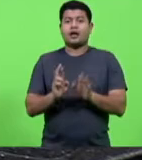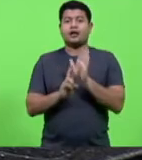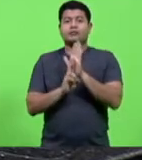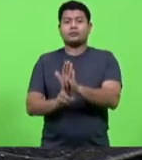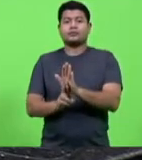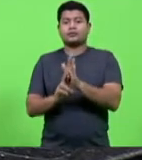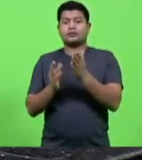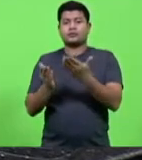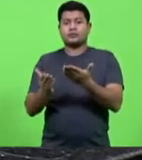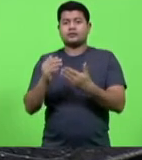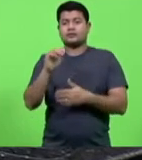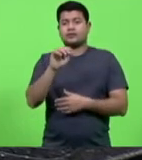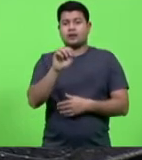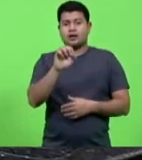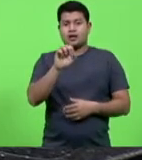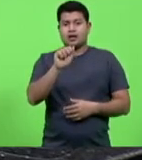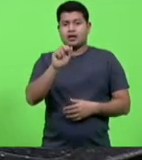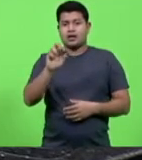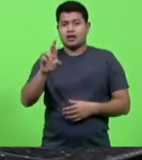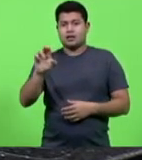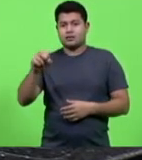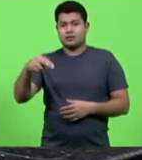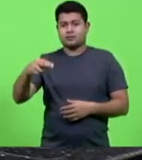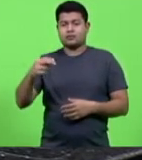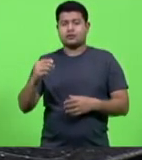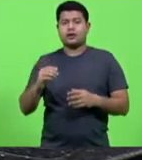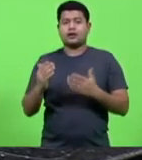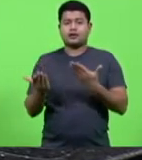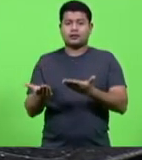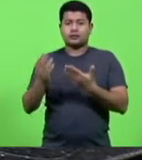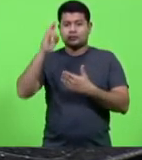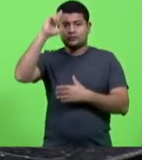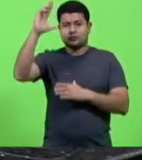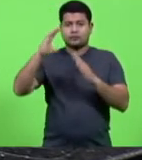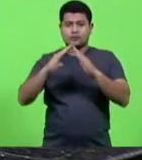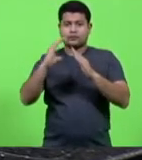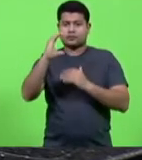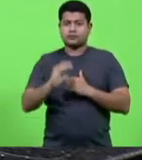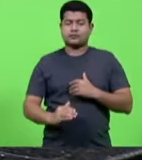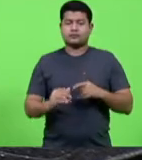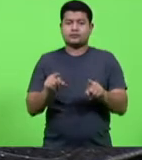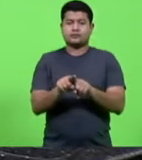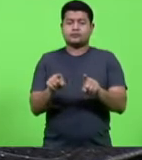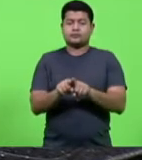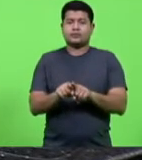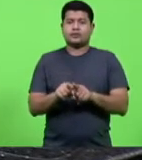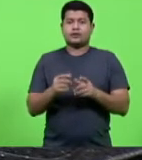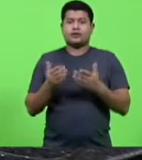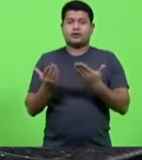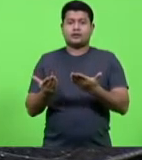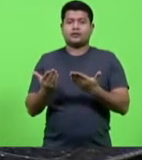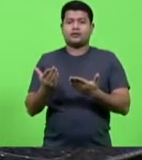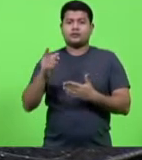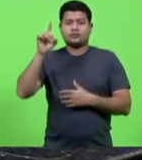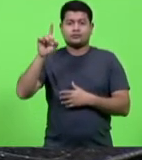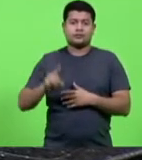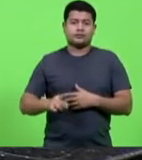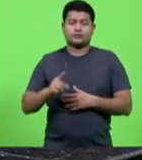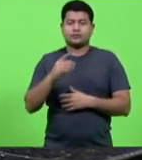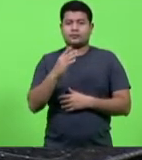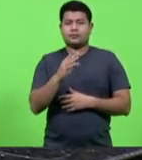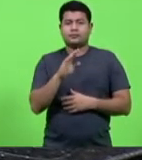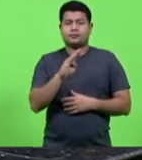do Heron, chefe da Casa Civil, o nosso presidente do Badesc, o Eduardo, o nosso diretor do BRDE, o Marcelo, que,